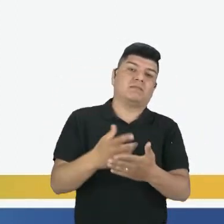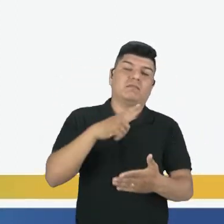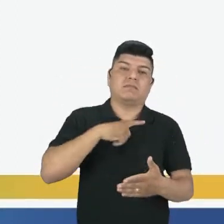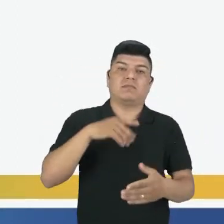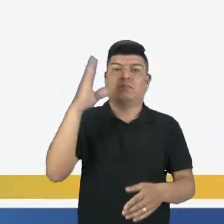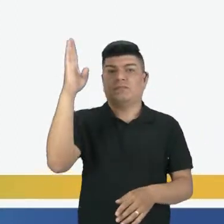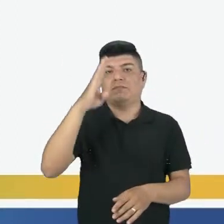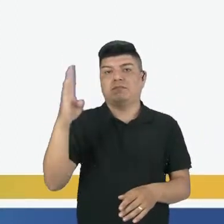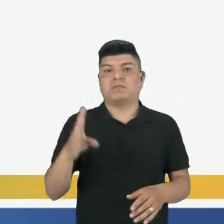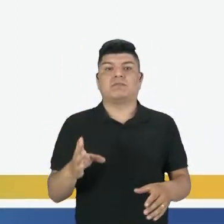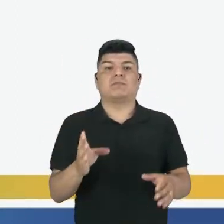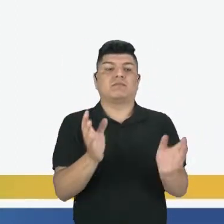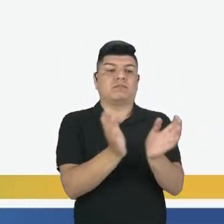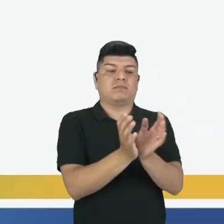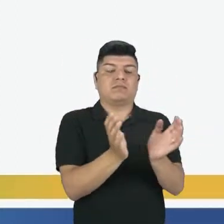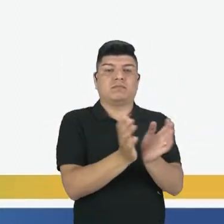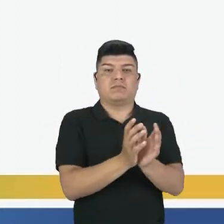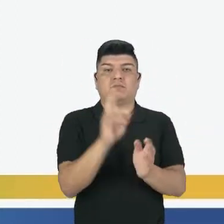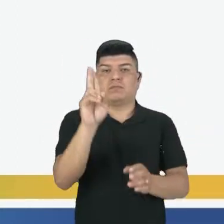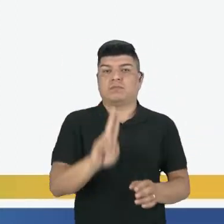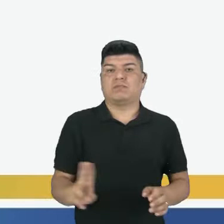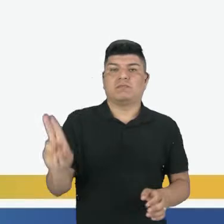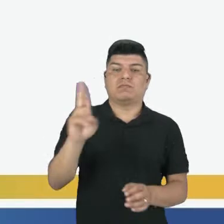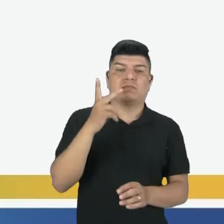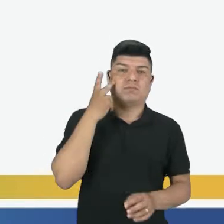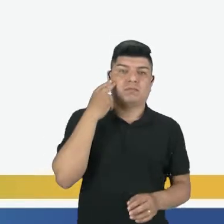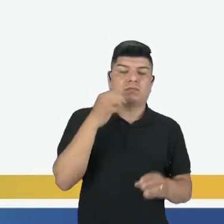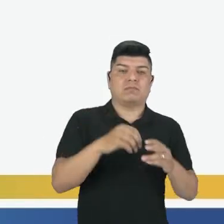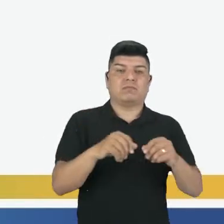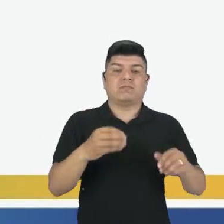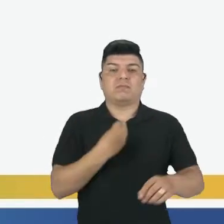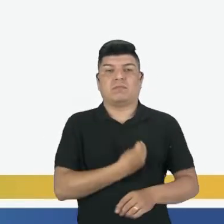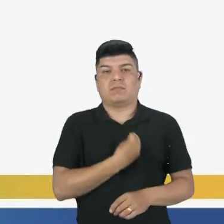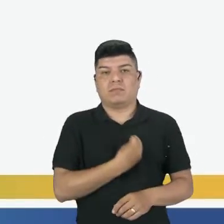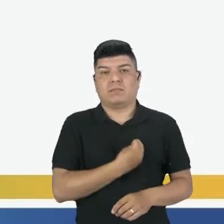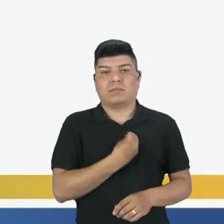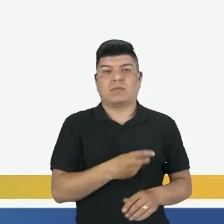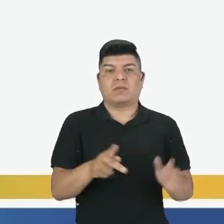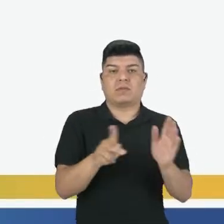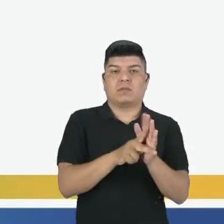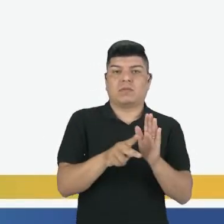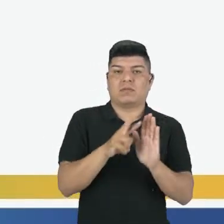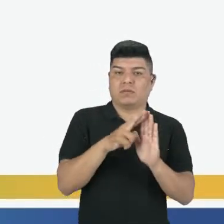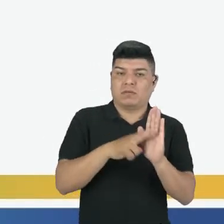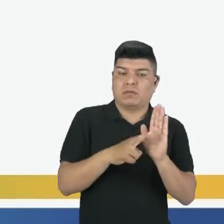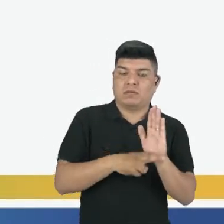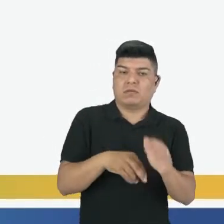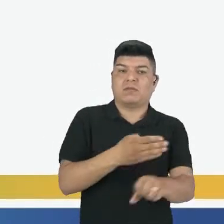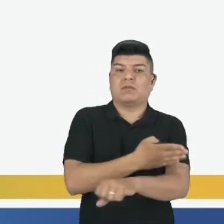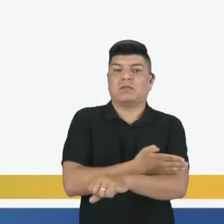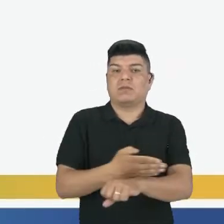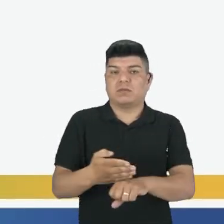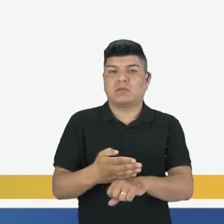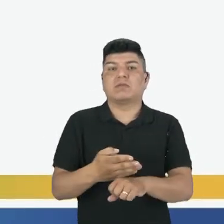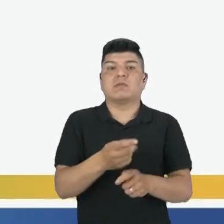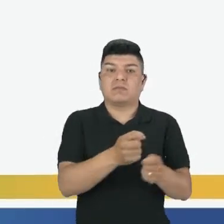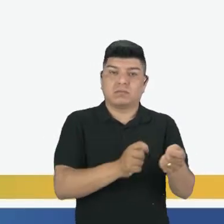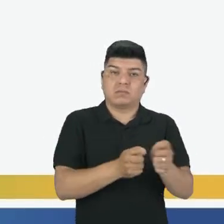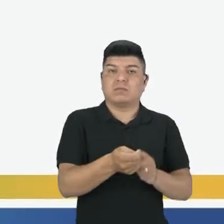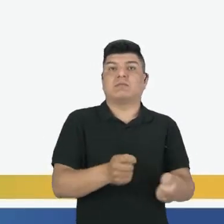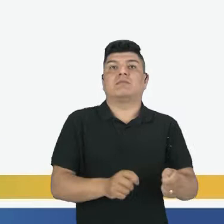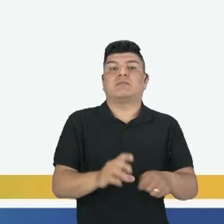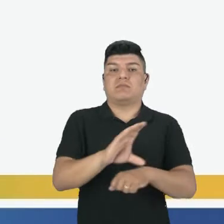Brasil como grupos que fazem uso comum da terra em que habitam, com suas próprias normas e costumes, sendo regulamentados